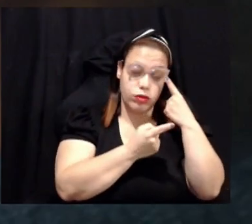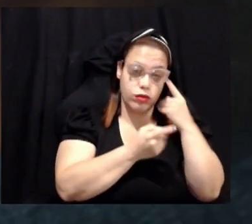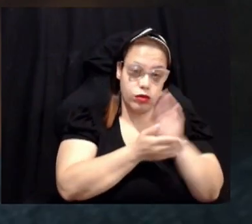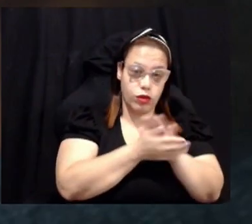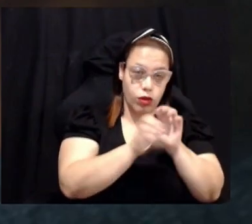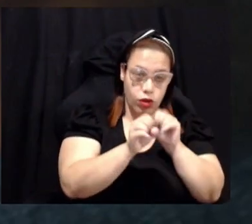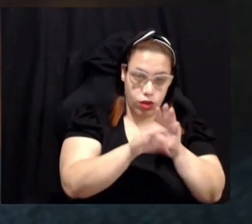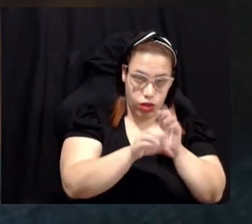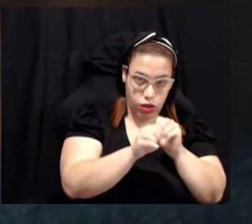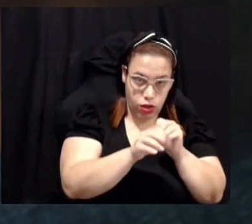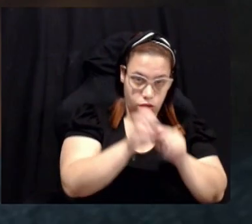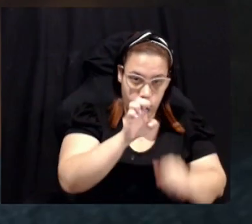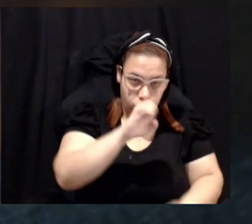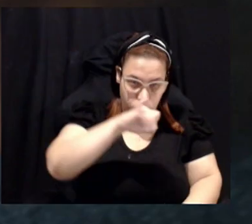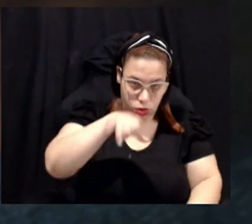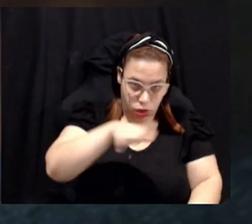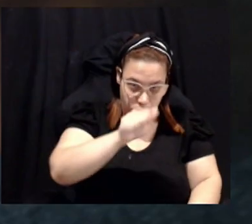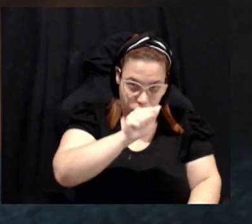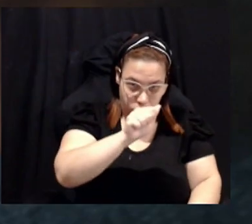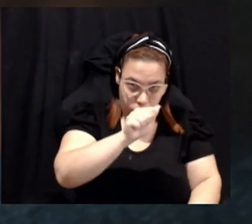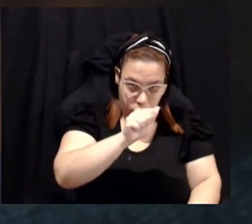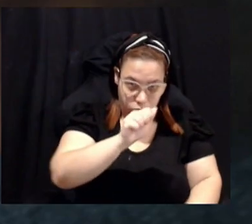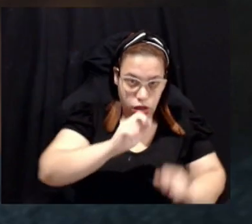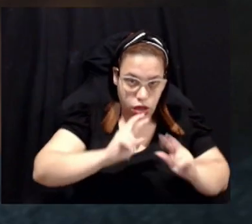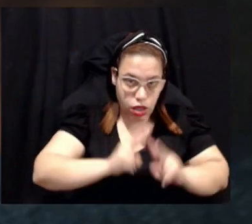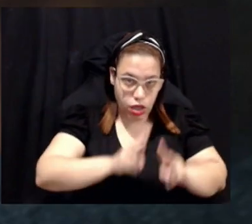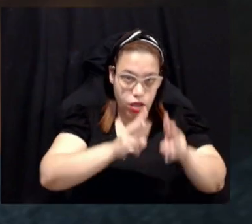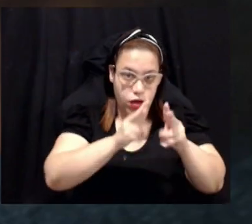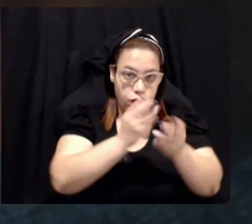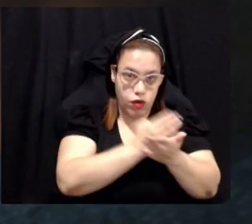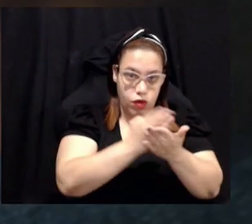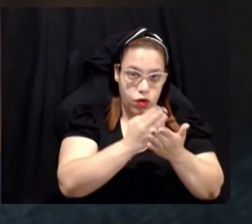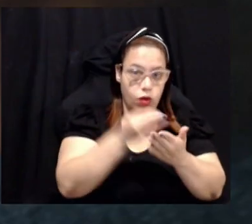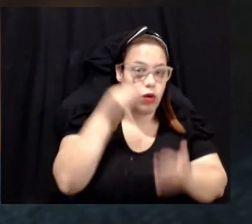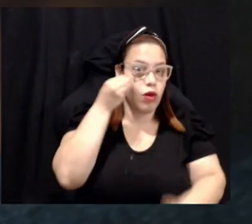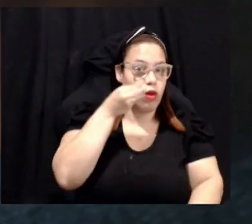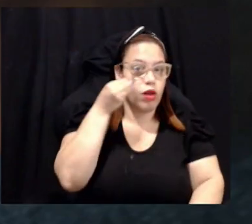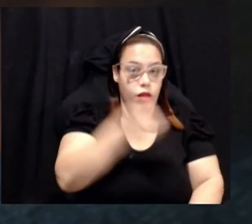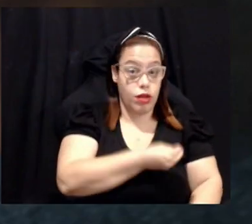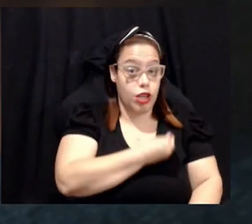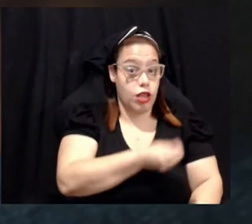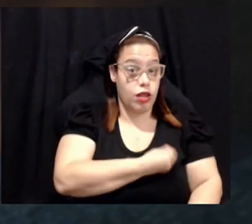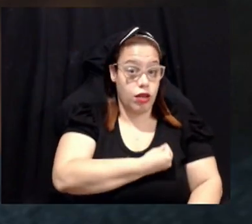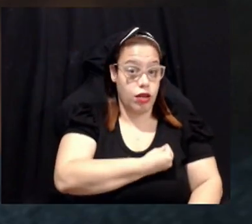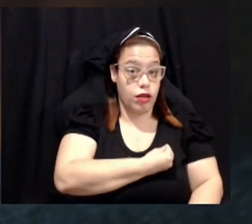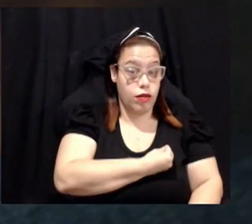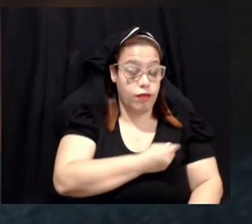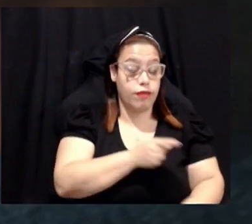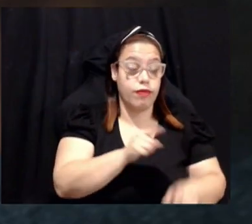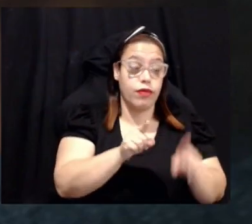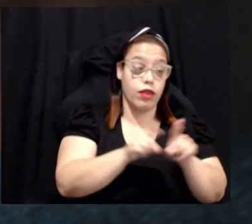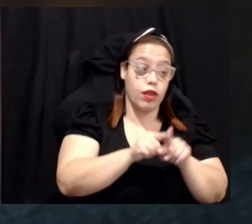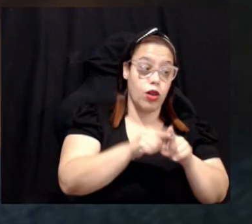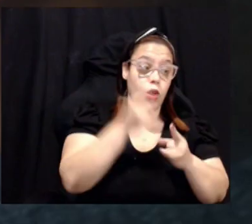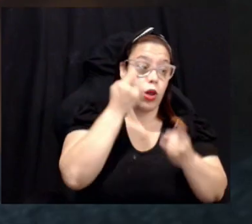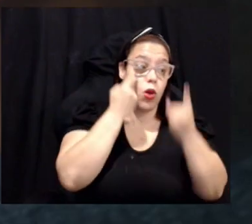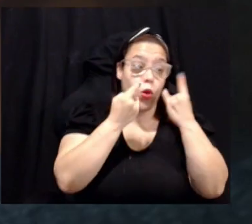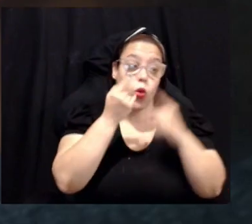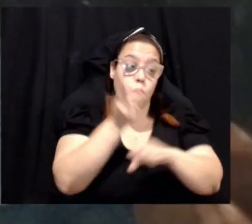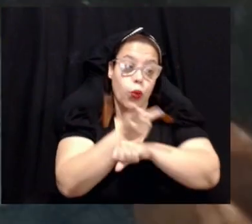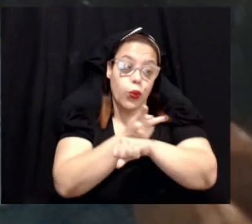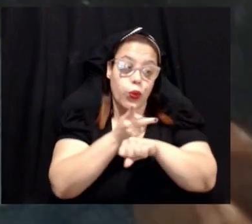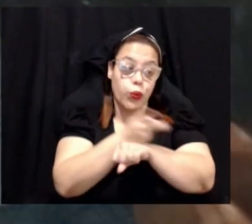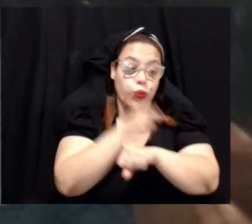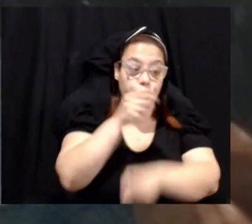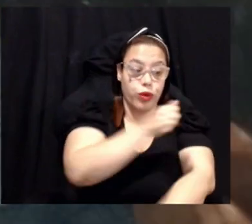EJA sempre deve ser a partir da experiência de vida e do interesse, da busca que esse estudante